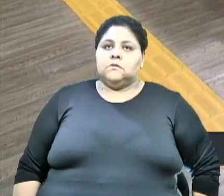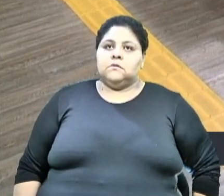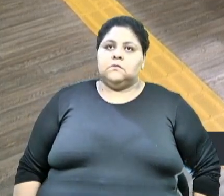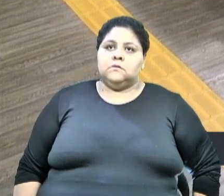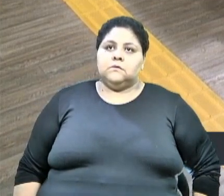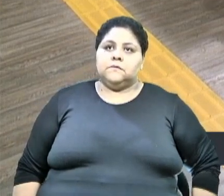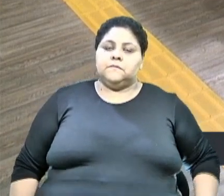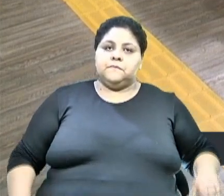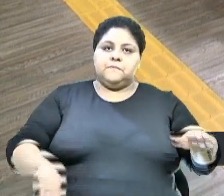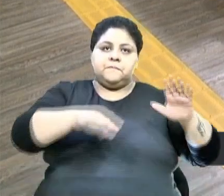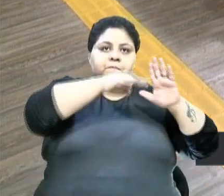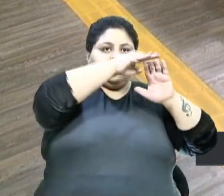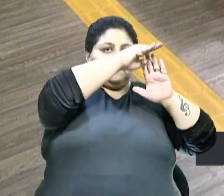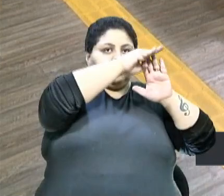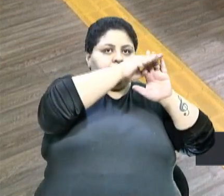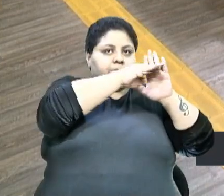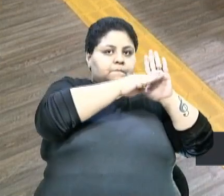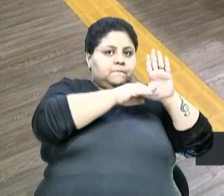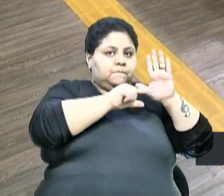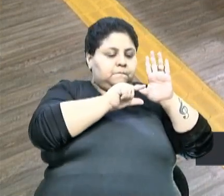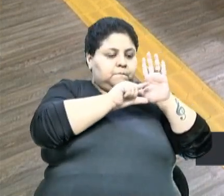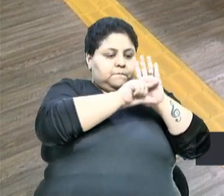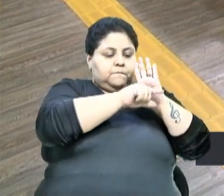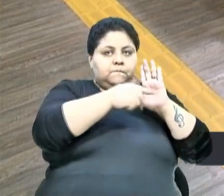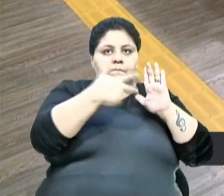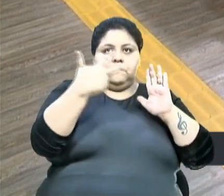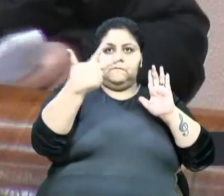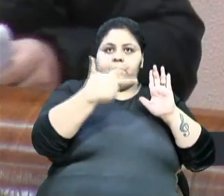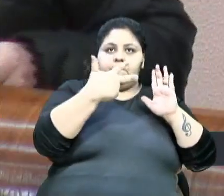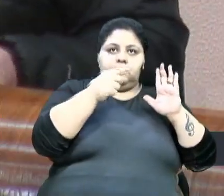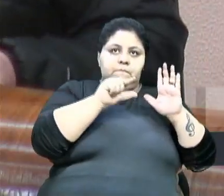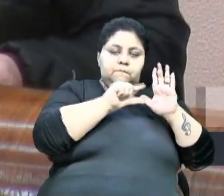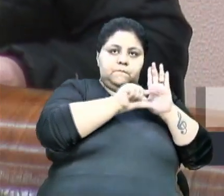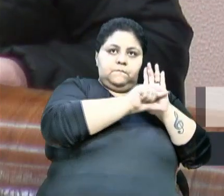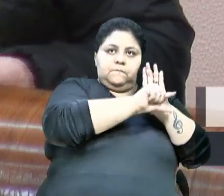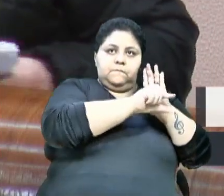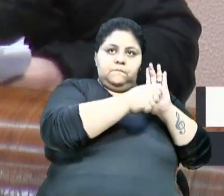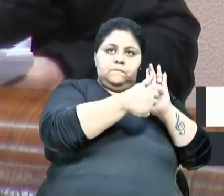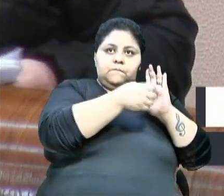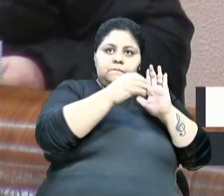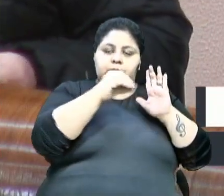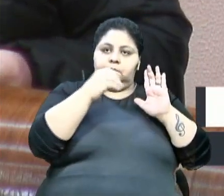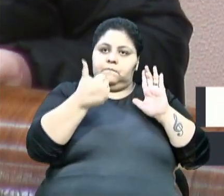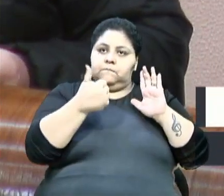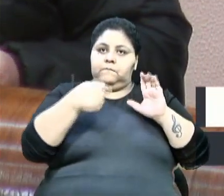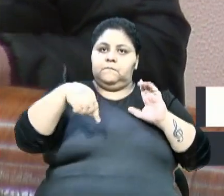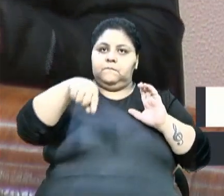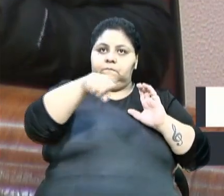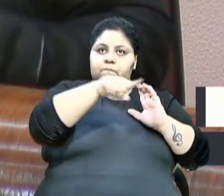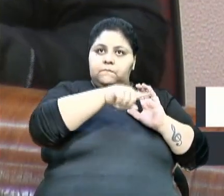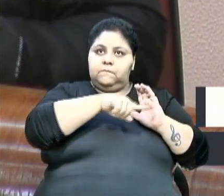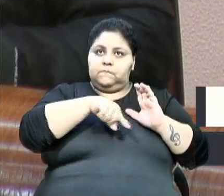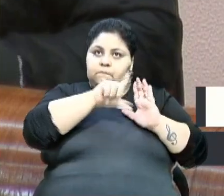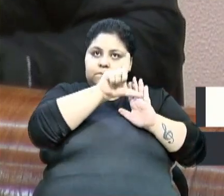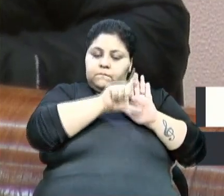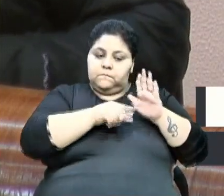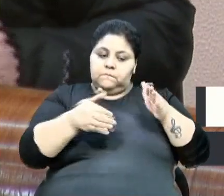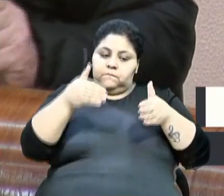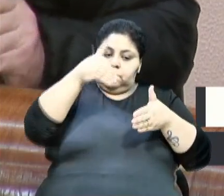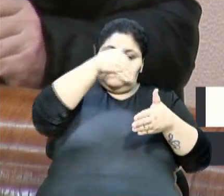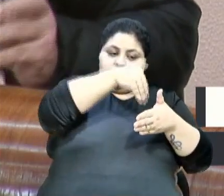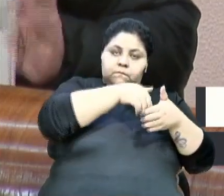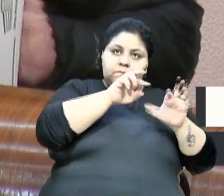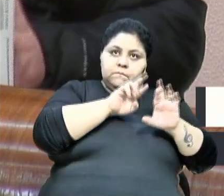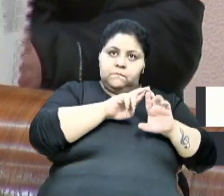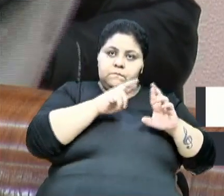Nos termos do inciso 3º do artigo 101, nosso regimento interno, essa sessão